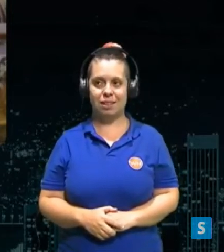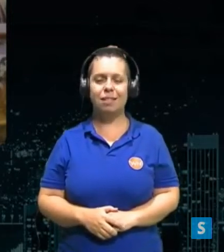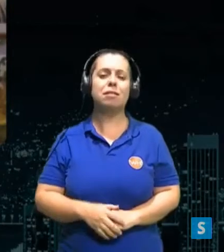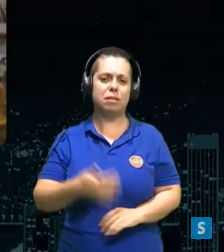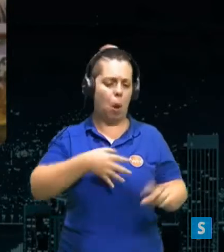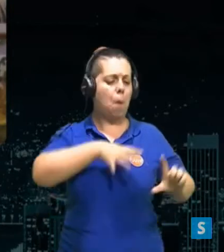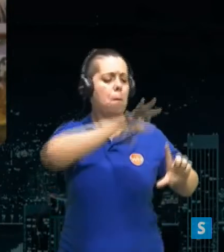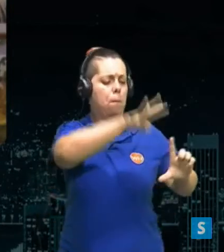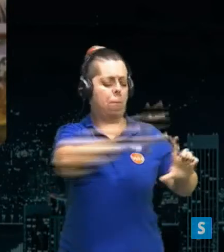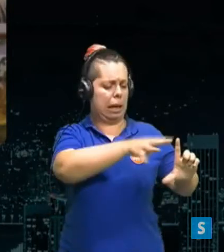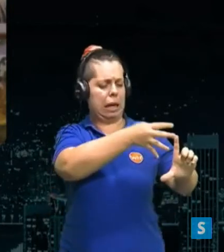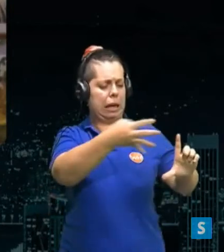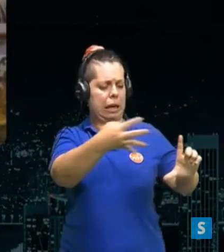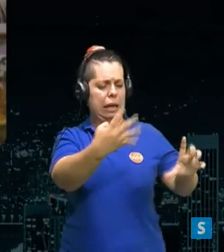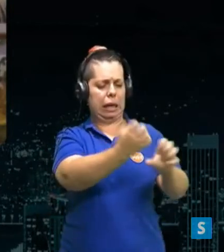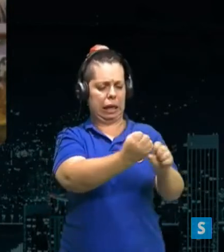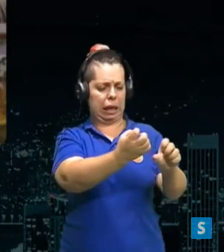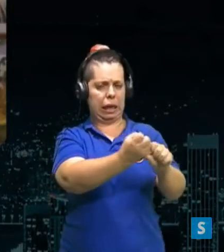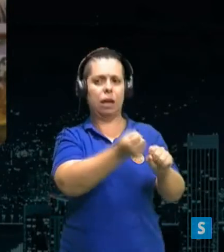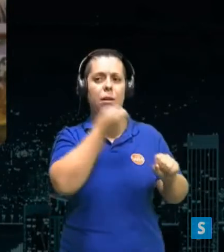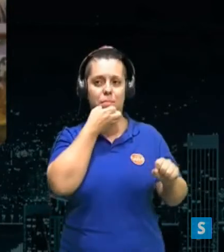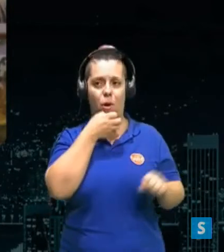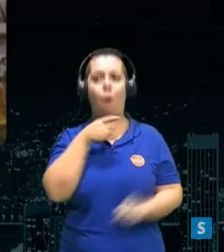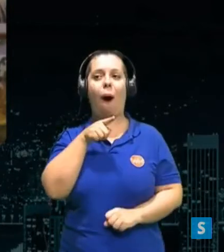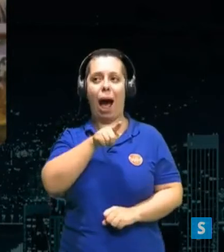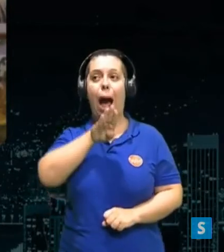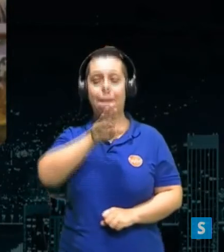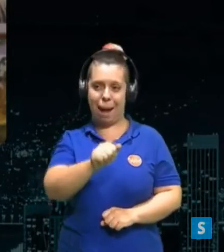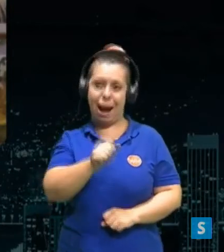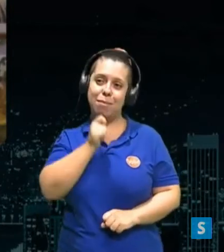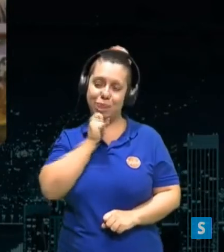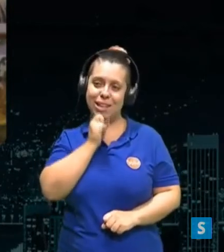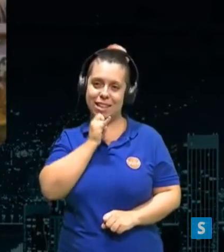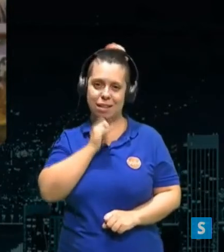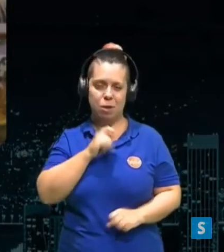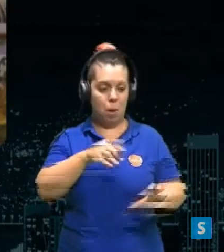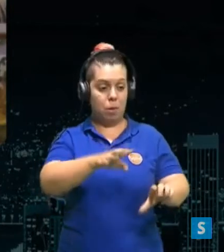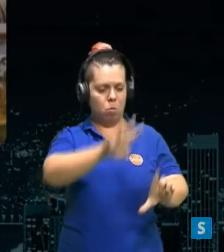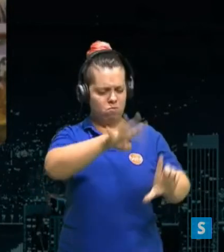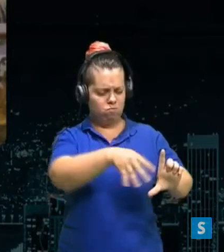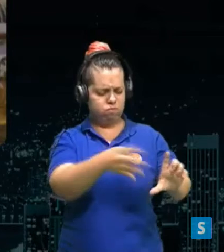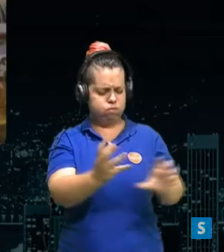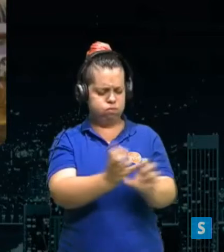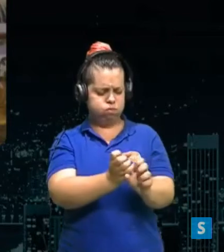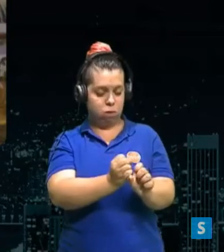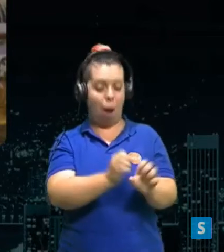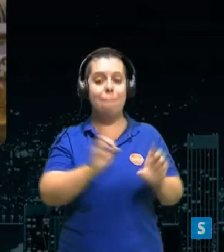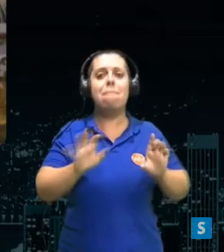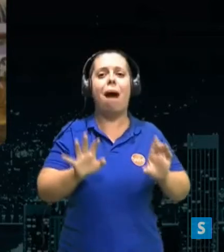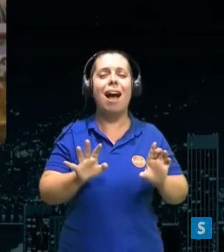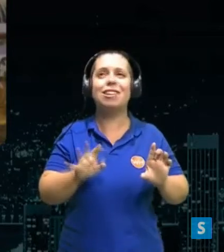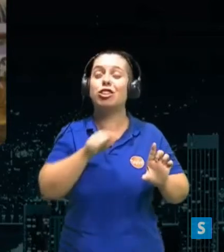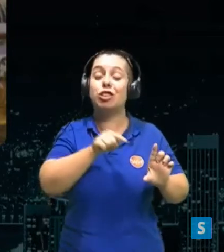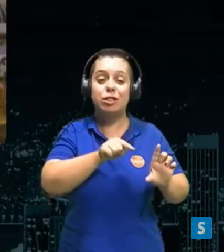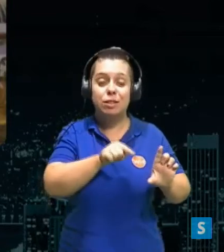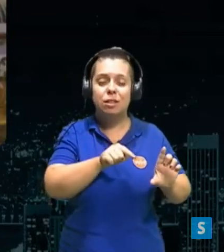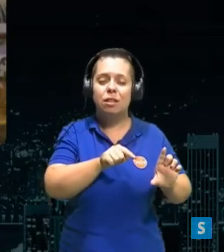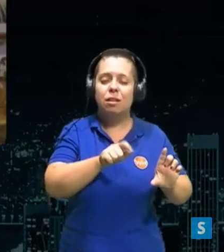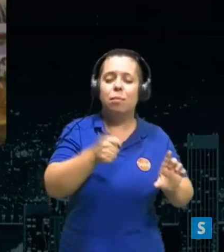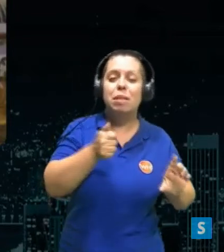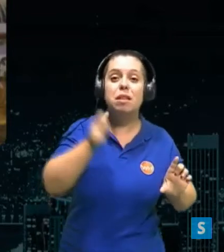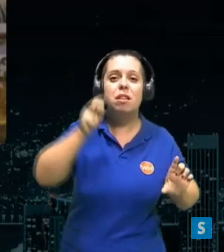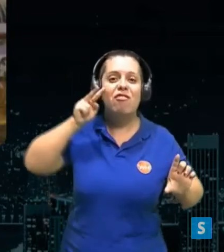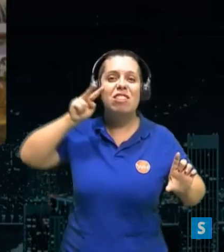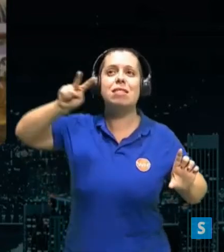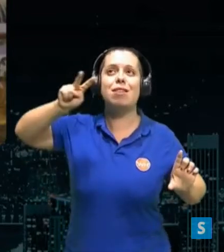ter uma planilha legal né para bar por exemplo ela sabe uma planilha para você botar a mão ali e ao mesmo tempo você